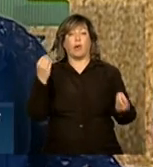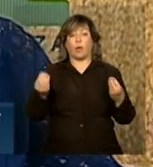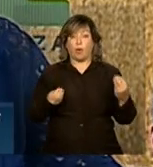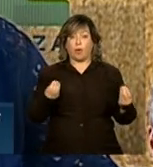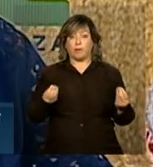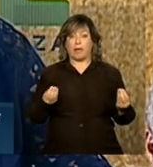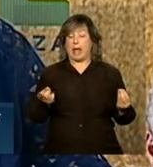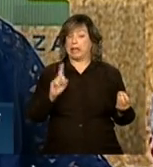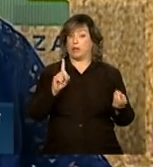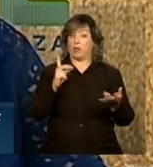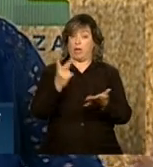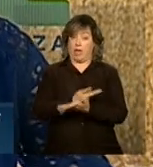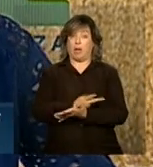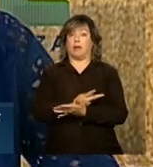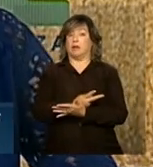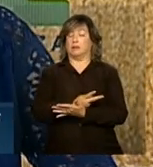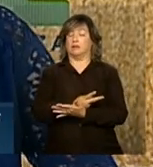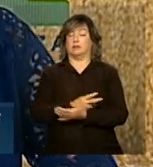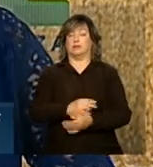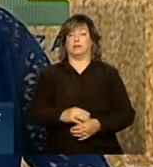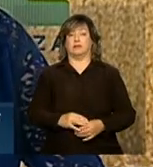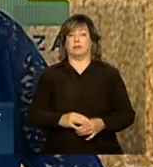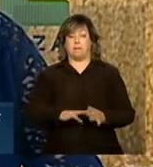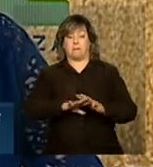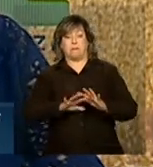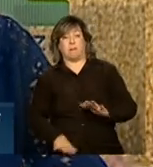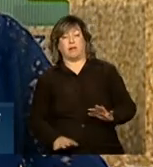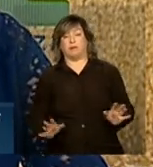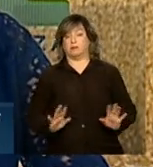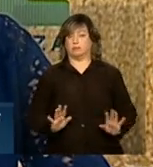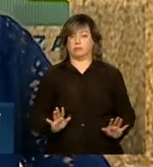não errar para baixo.